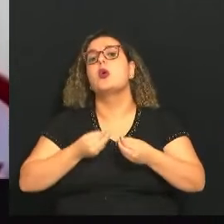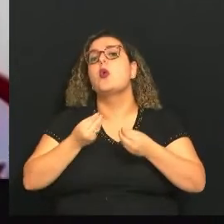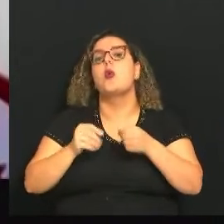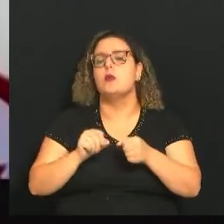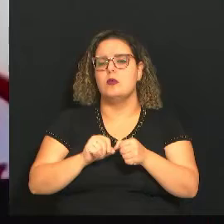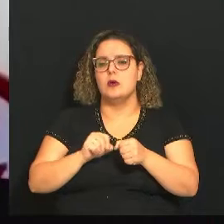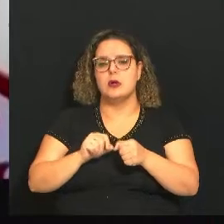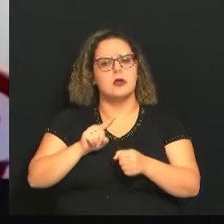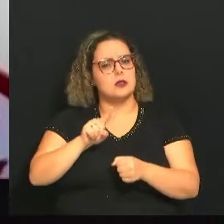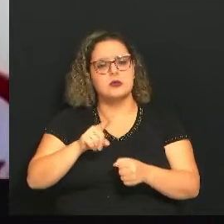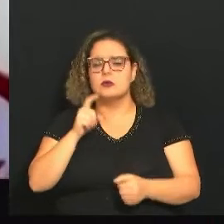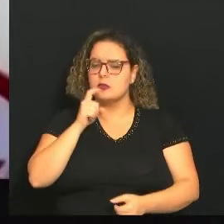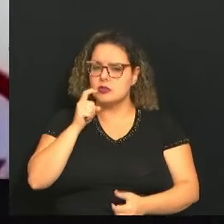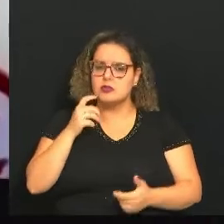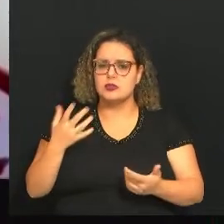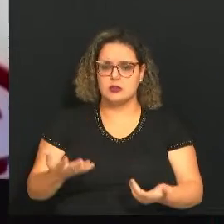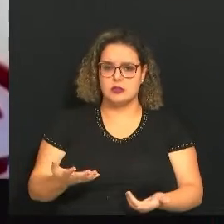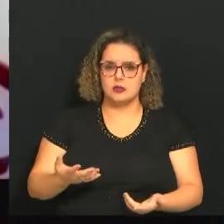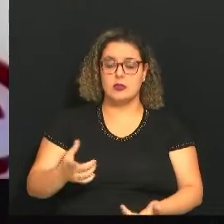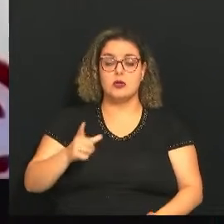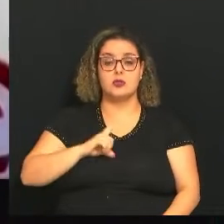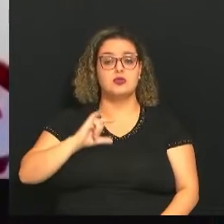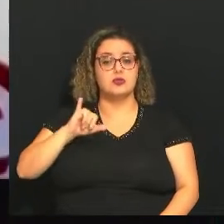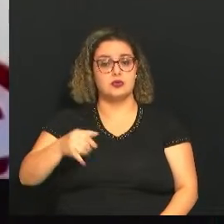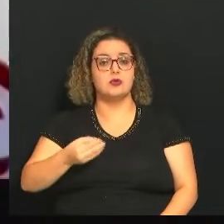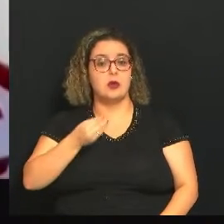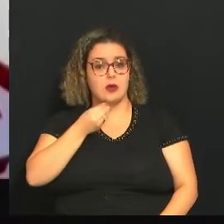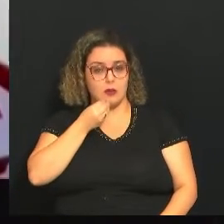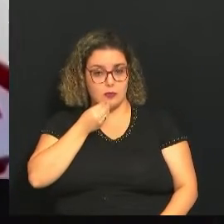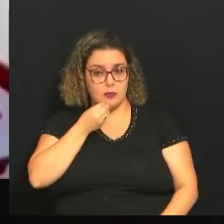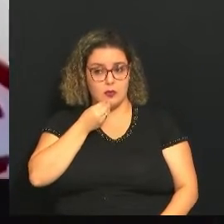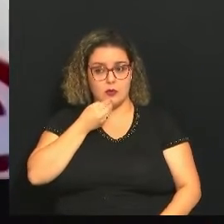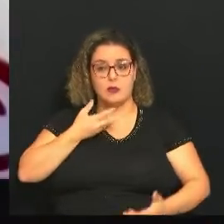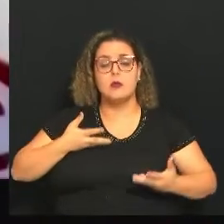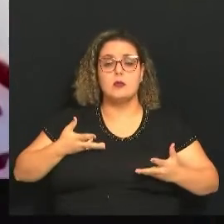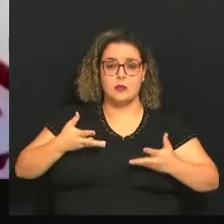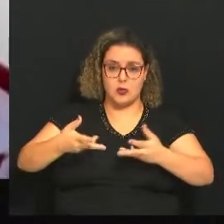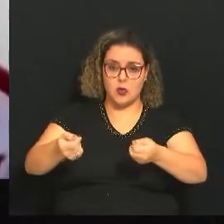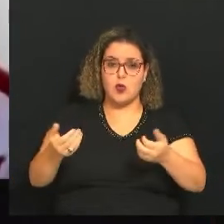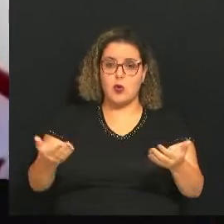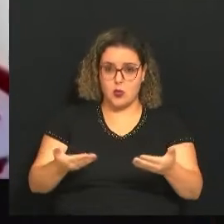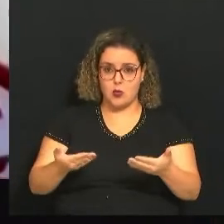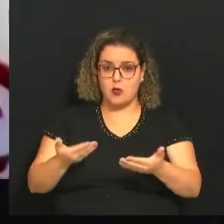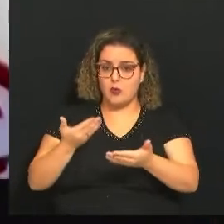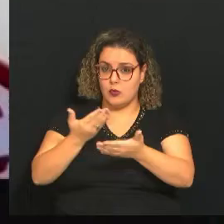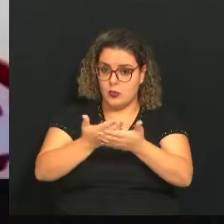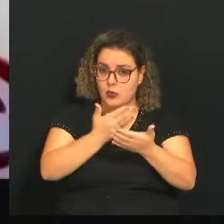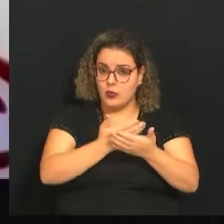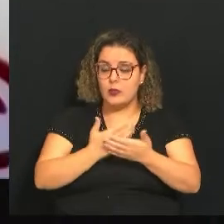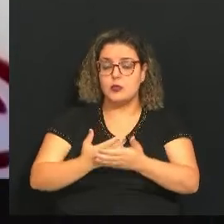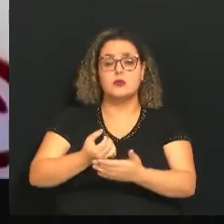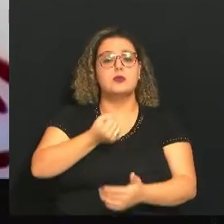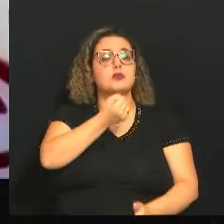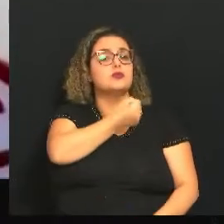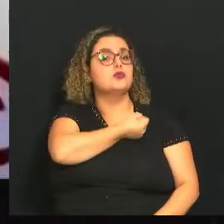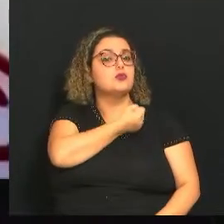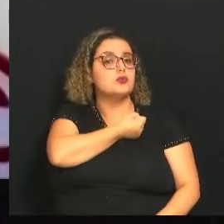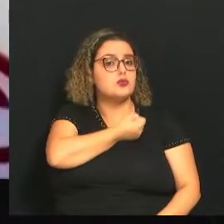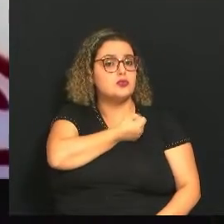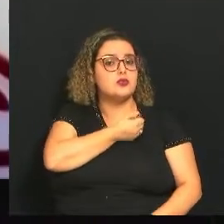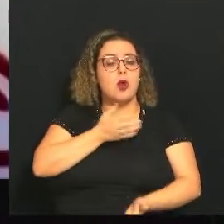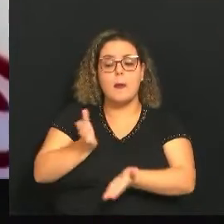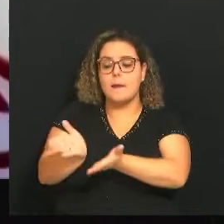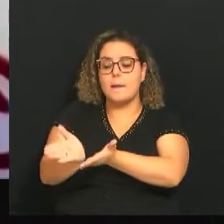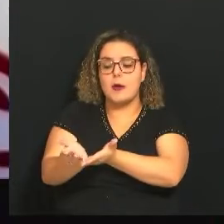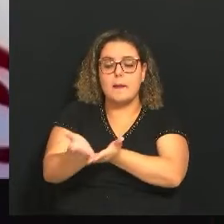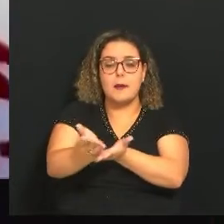a oportunidade, quando a vereadora me convidou para estar aqui hoje, eu fui estudar os números, né, da arrecadação. E a